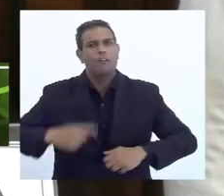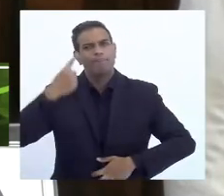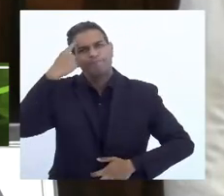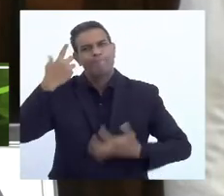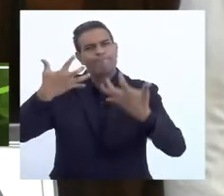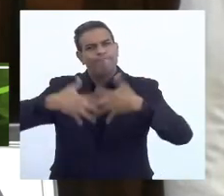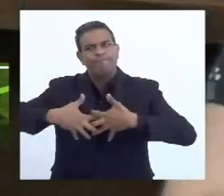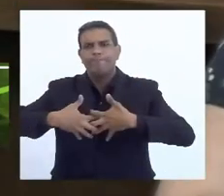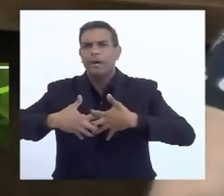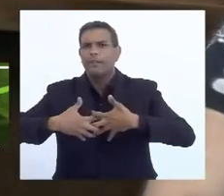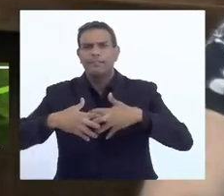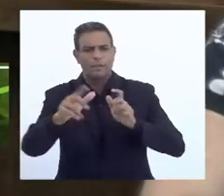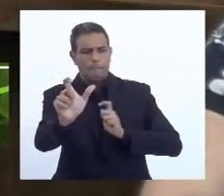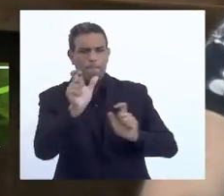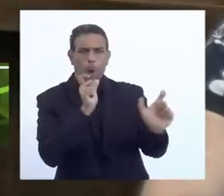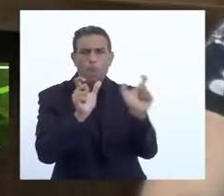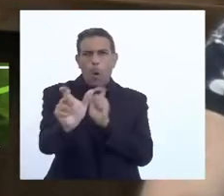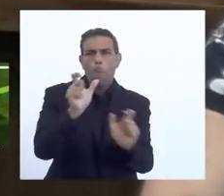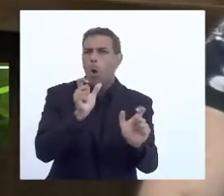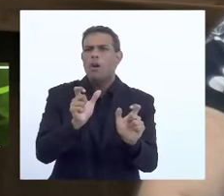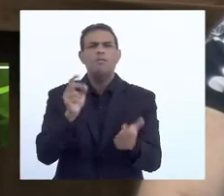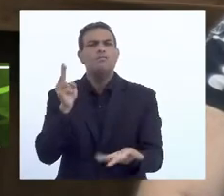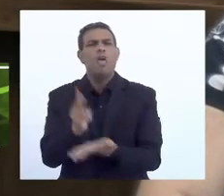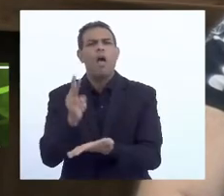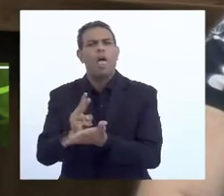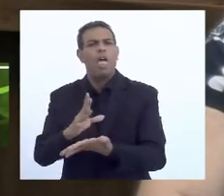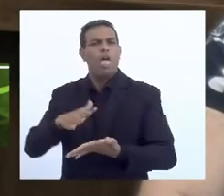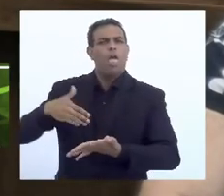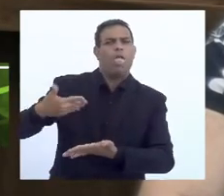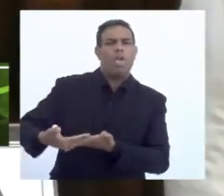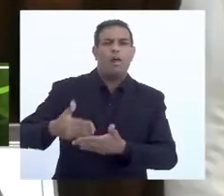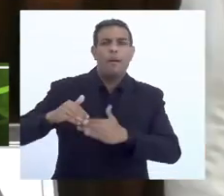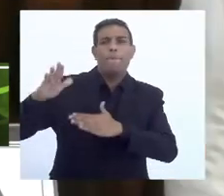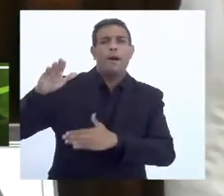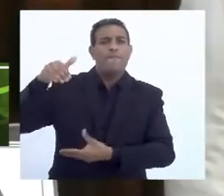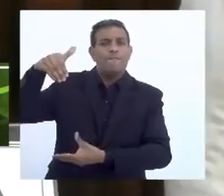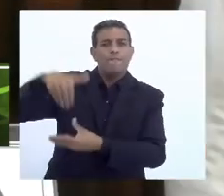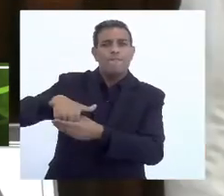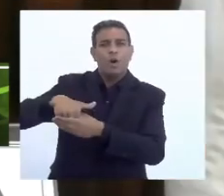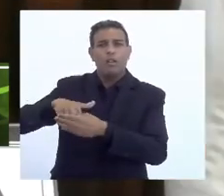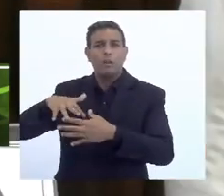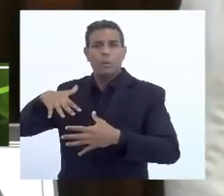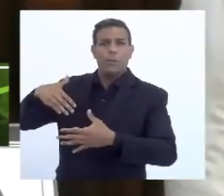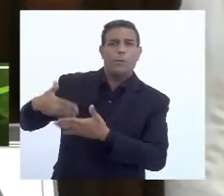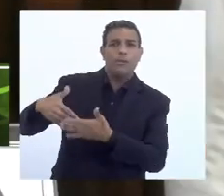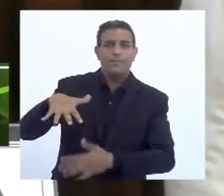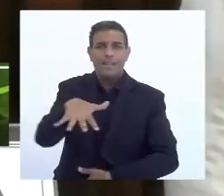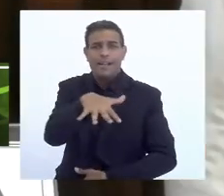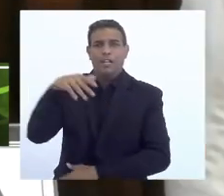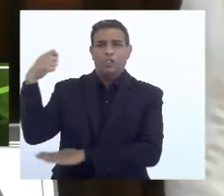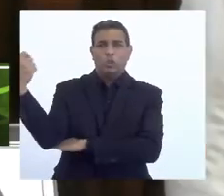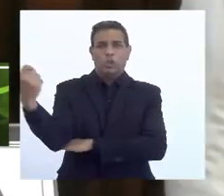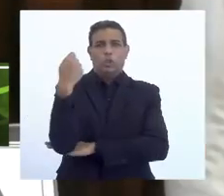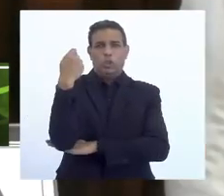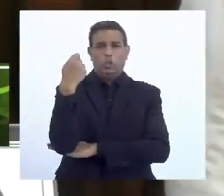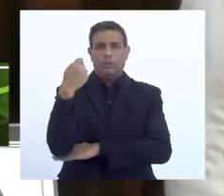intelectual questionada. Porque, imagina, eu sou a mais votada do meu estado em todas as eleições que eu concorri, e eles achavam que era porque eu era